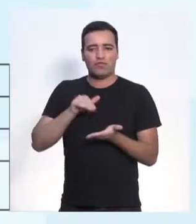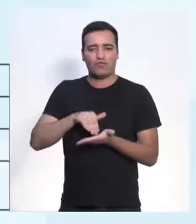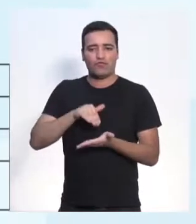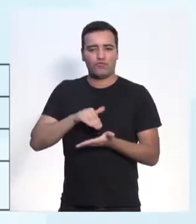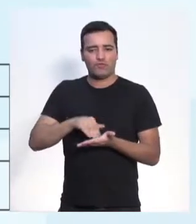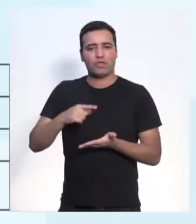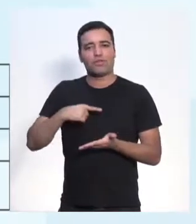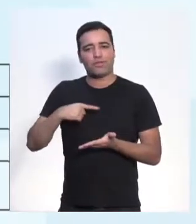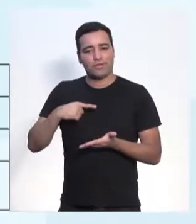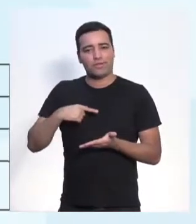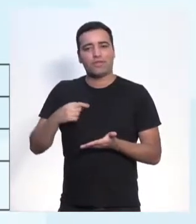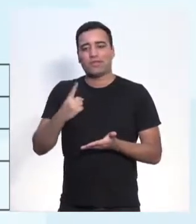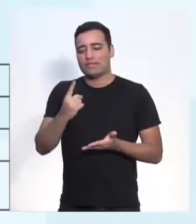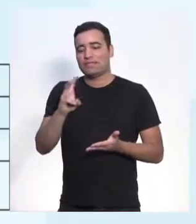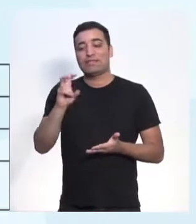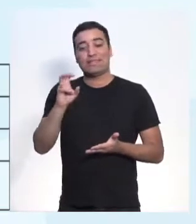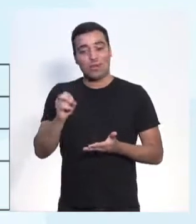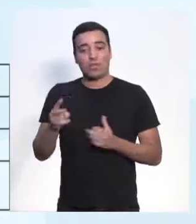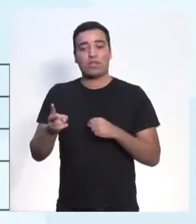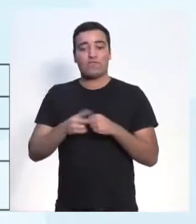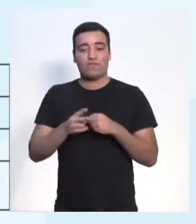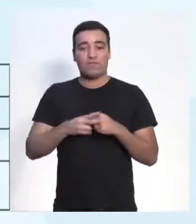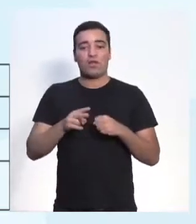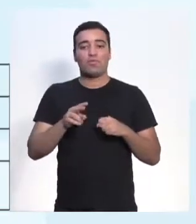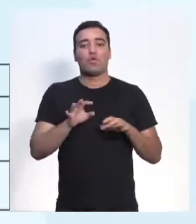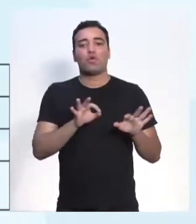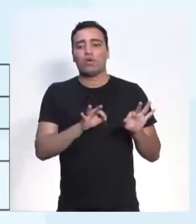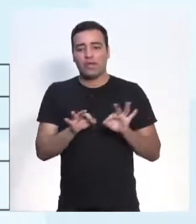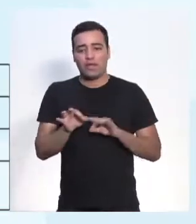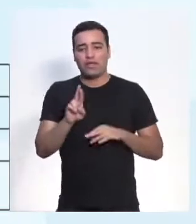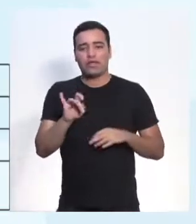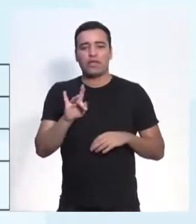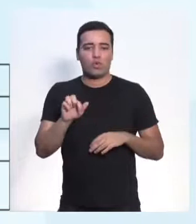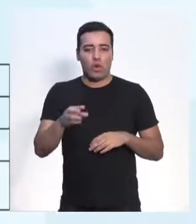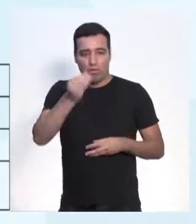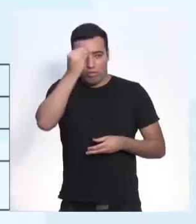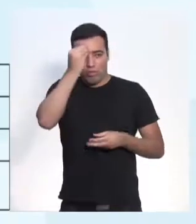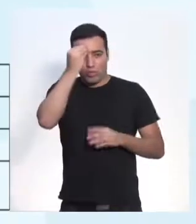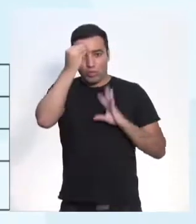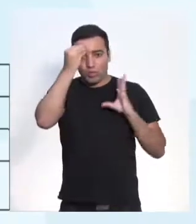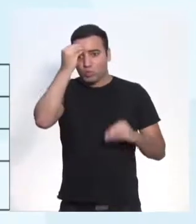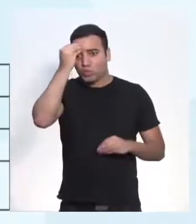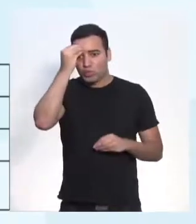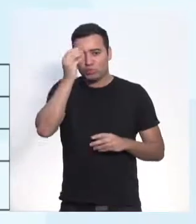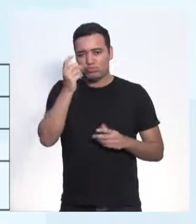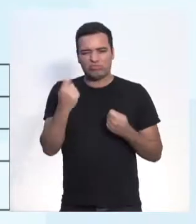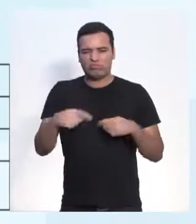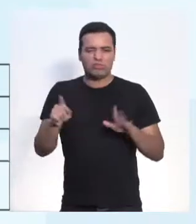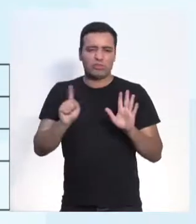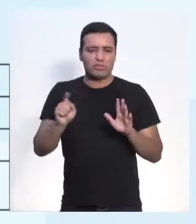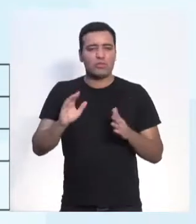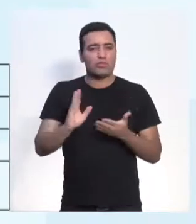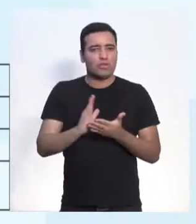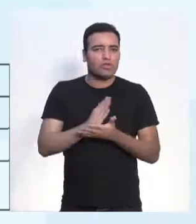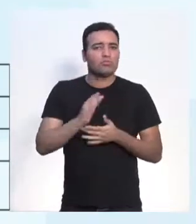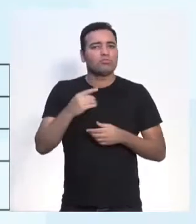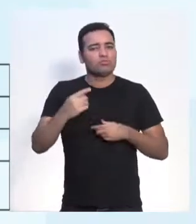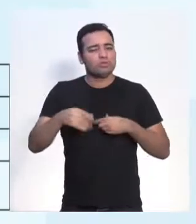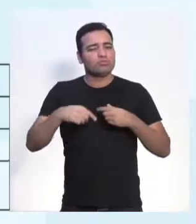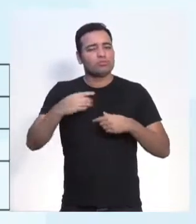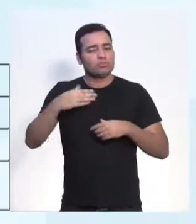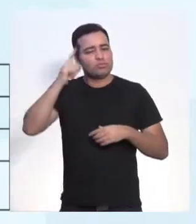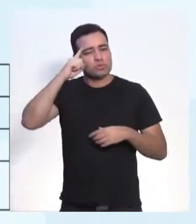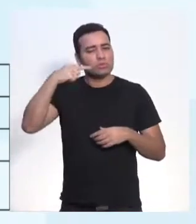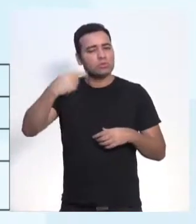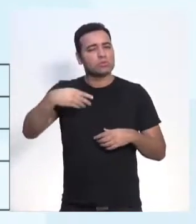têm. São 150 verbos regulares. Tem que saber todos de cor? Não, não precisa saber todos de cor. Mas aos poucos, com o uso, vocês